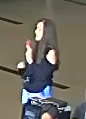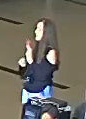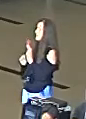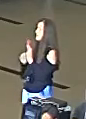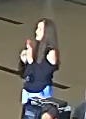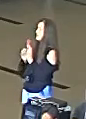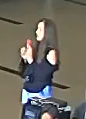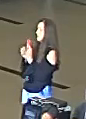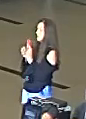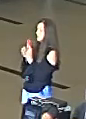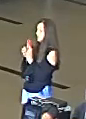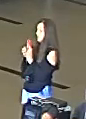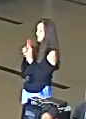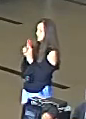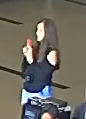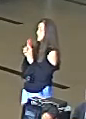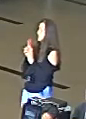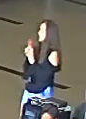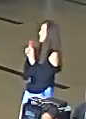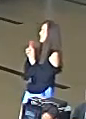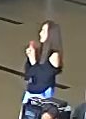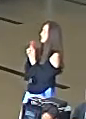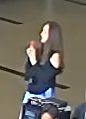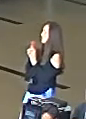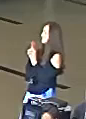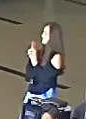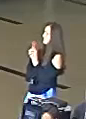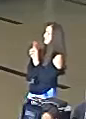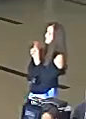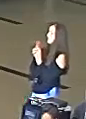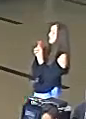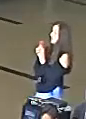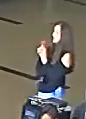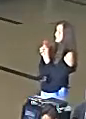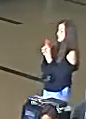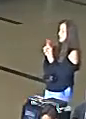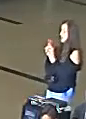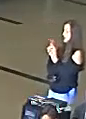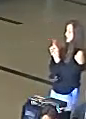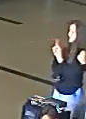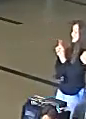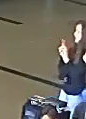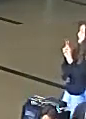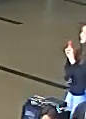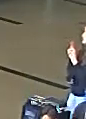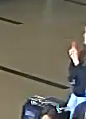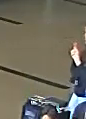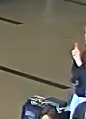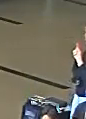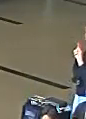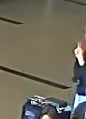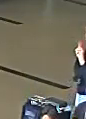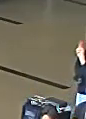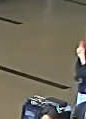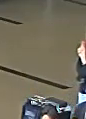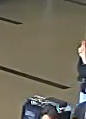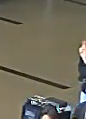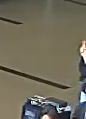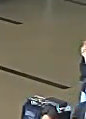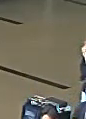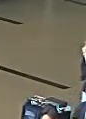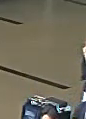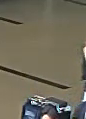que essa audiência pública aqui senhor presidente e Betão Ela traz universo porque nós temos aqui o a